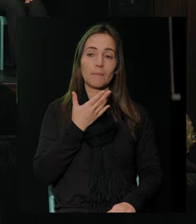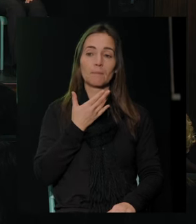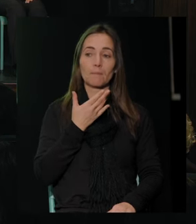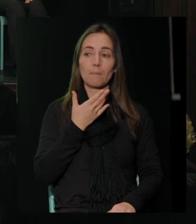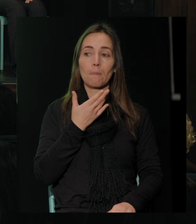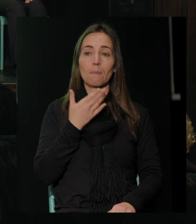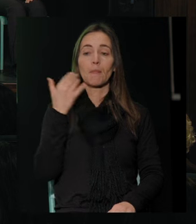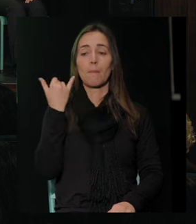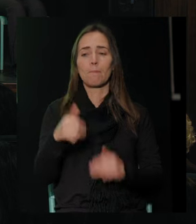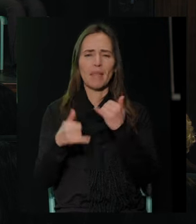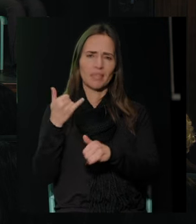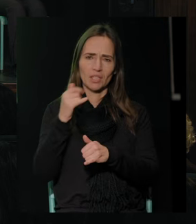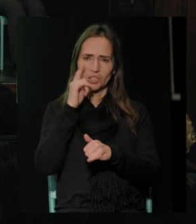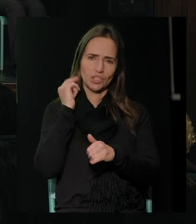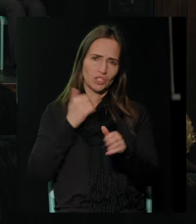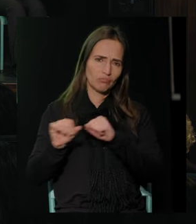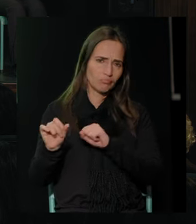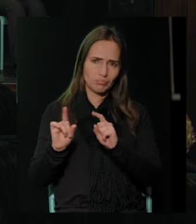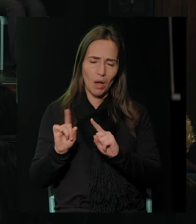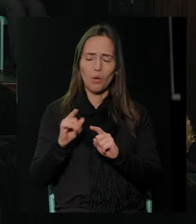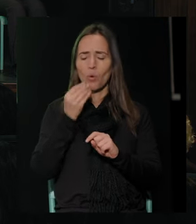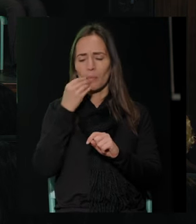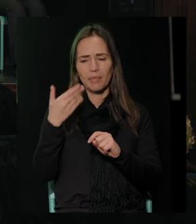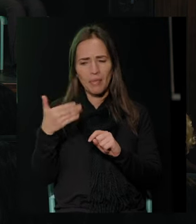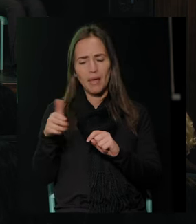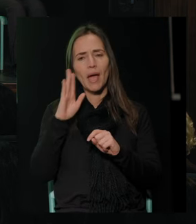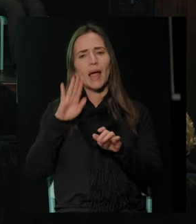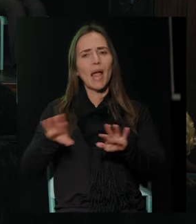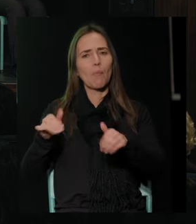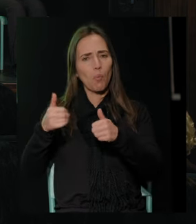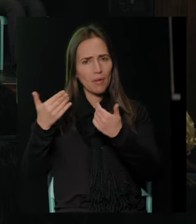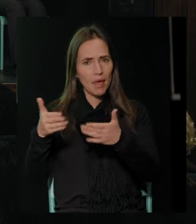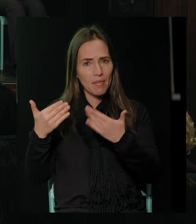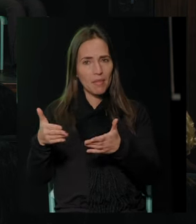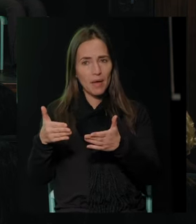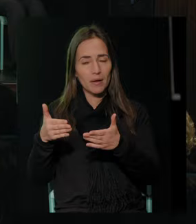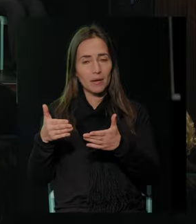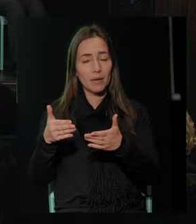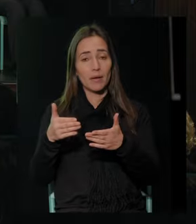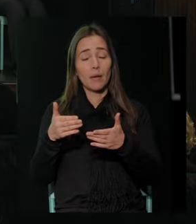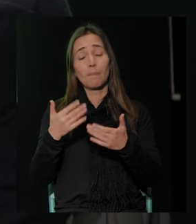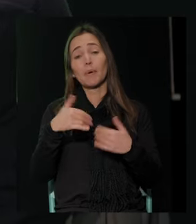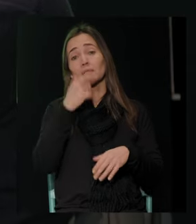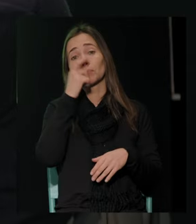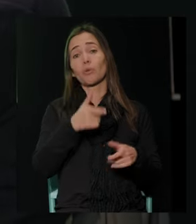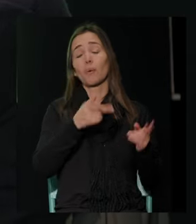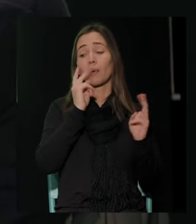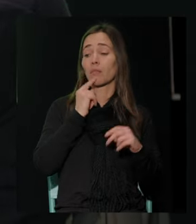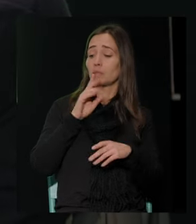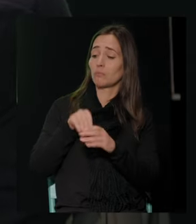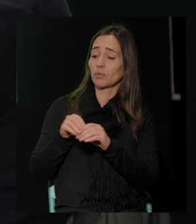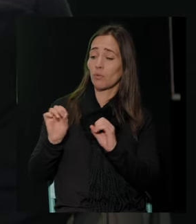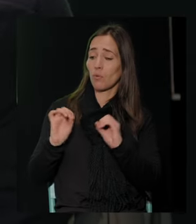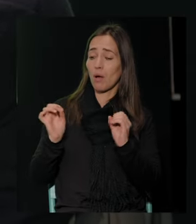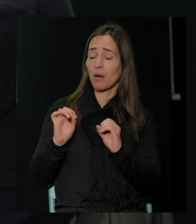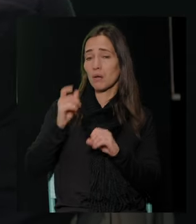que não bate no escravo, até lhe dá bastante comida, até lhe dá uma boa cama e não sei o quê. Um liberal vai dizer, bem, então, não há interferência nenhuma,